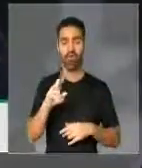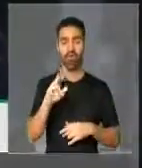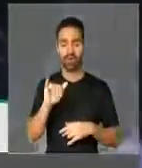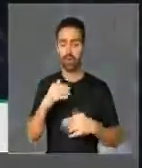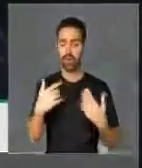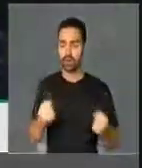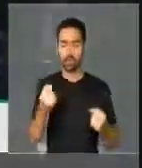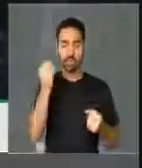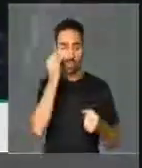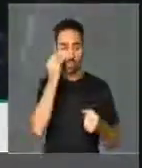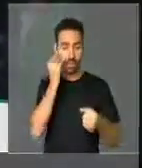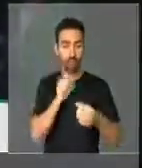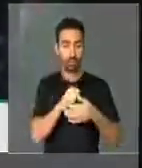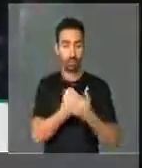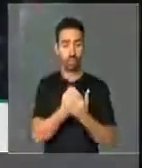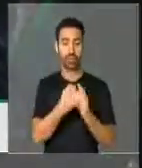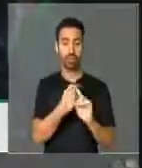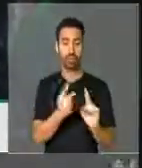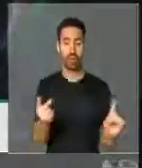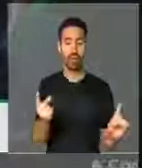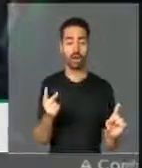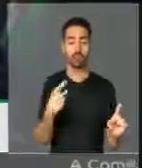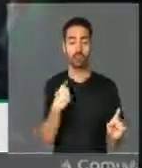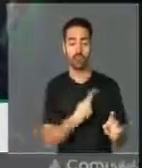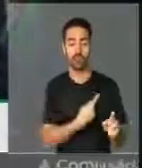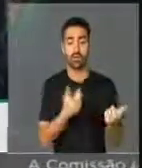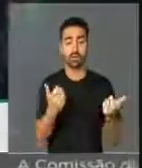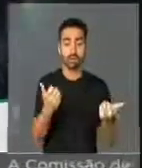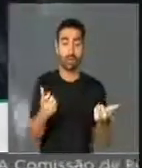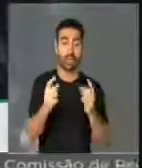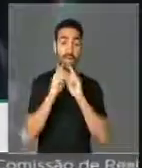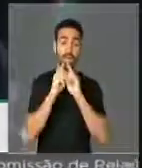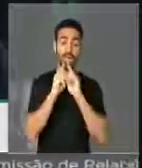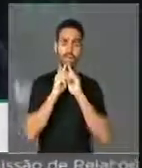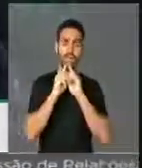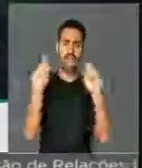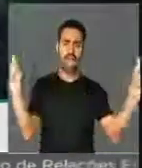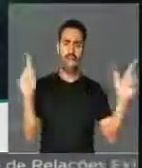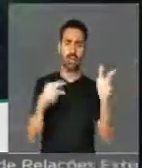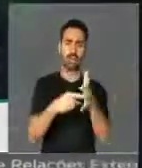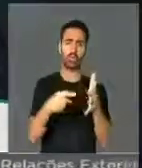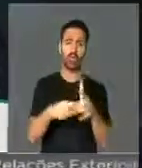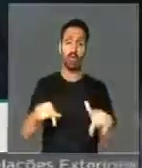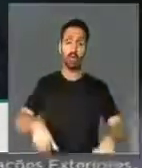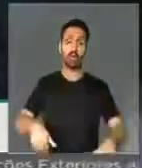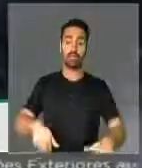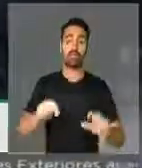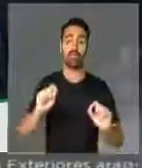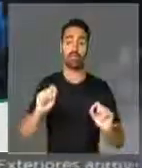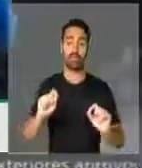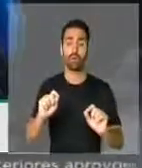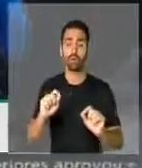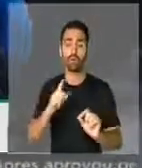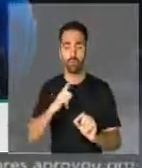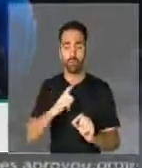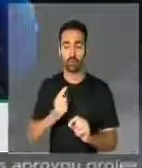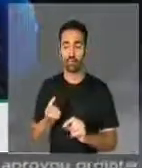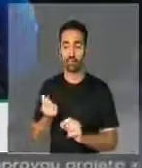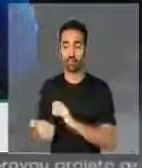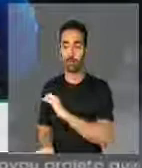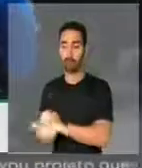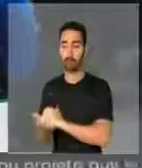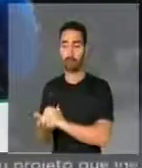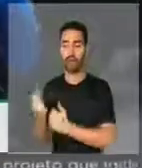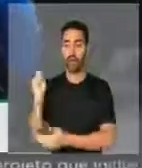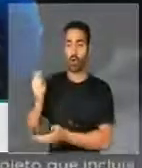obstrução, mas a gente quer denunciar no plenário da Câmara dos Deputados a compra de voto descarada